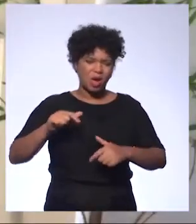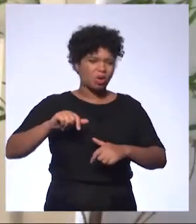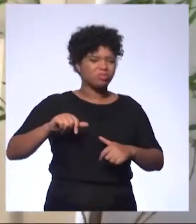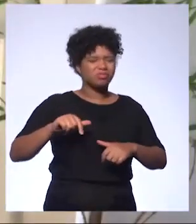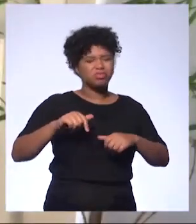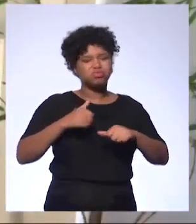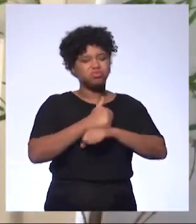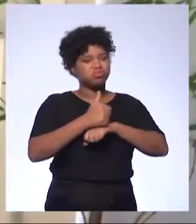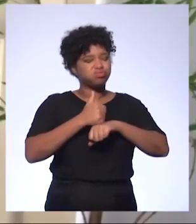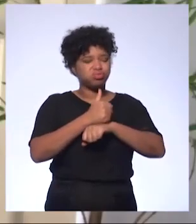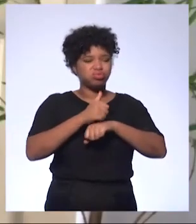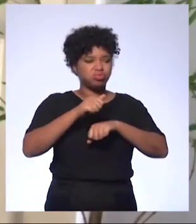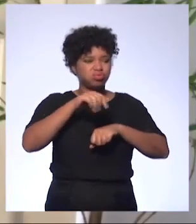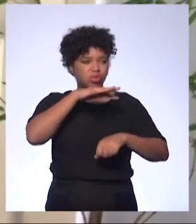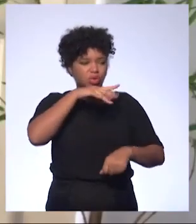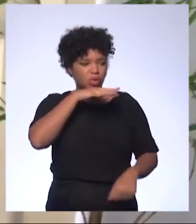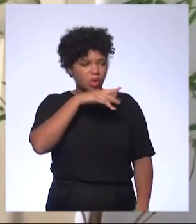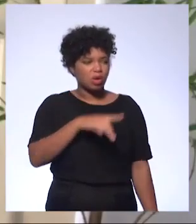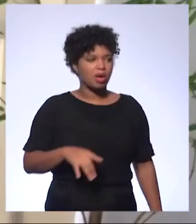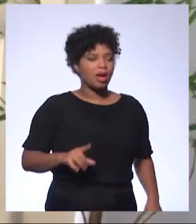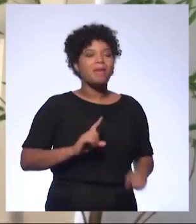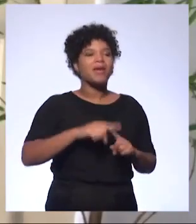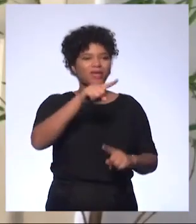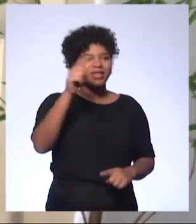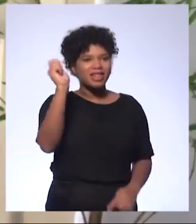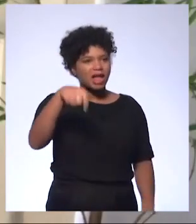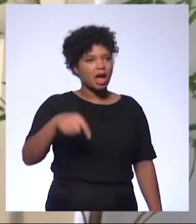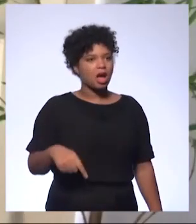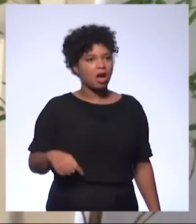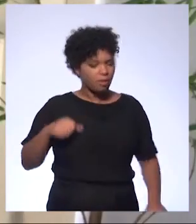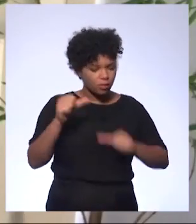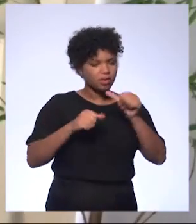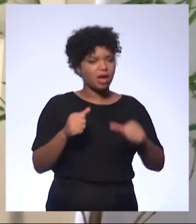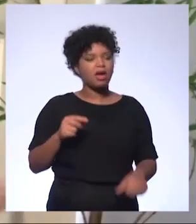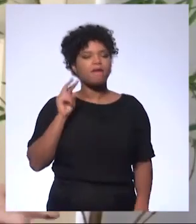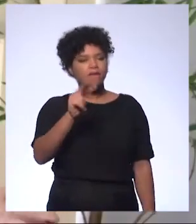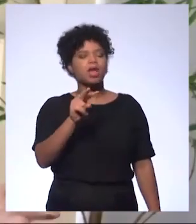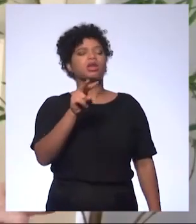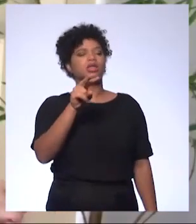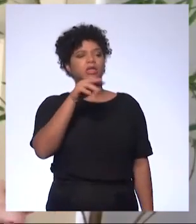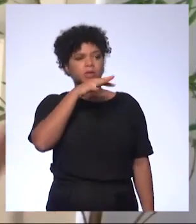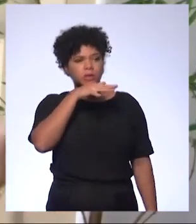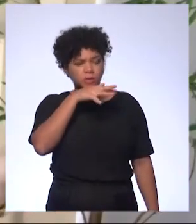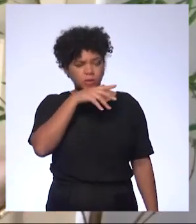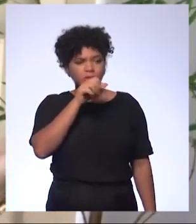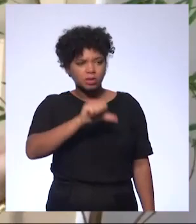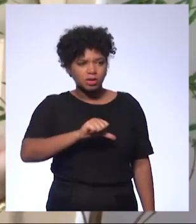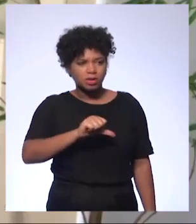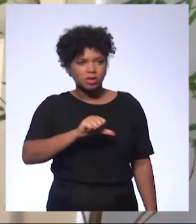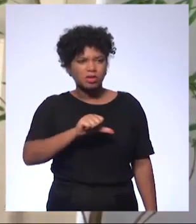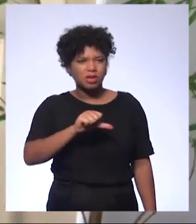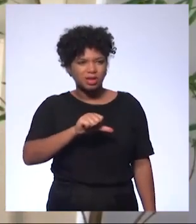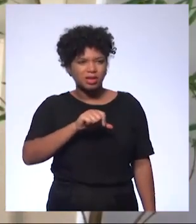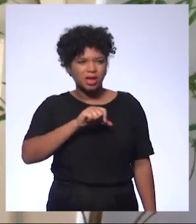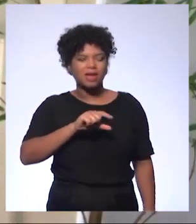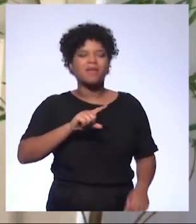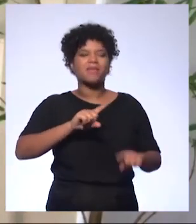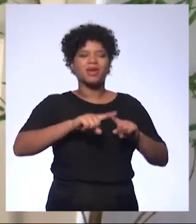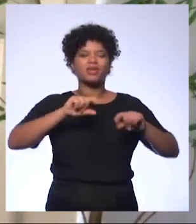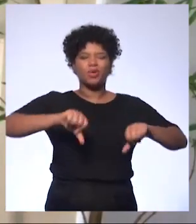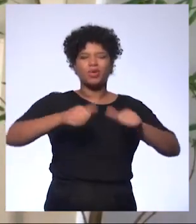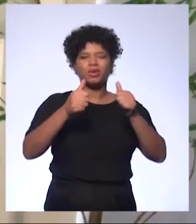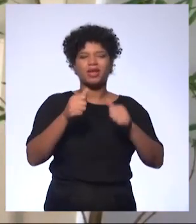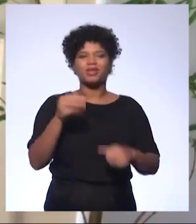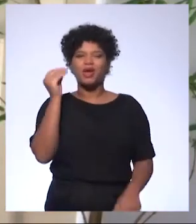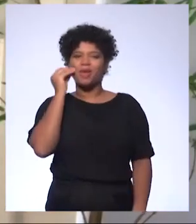Muda, progrida, você pode. Encara e muda, progrida. Beijos,